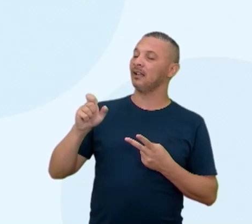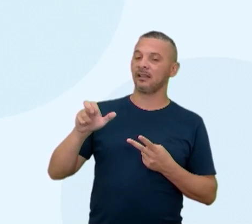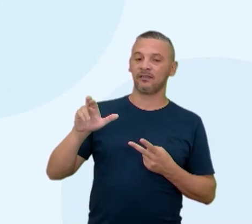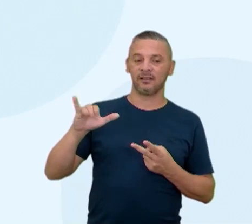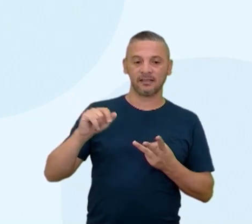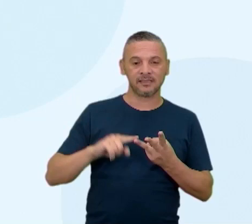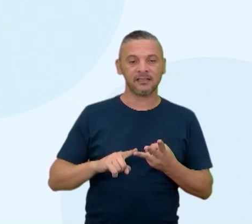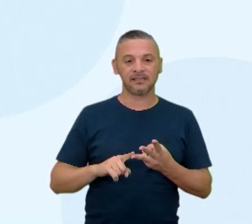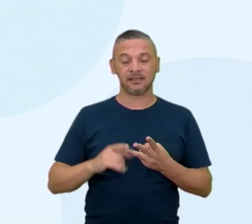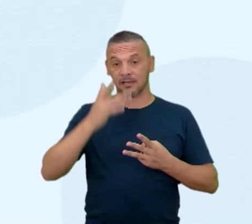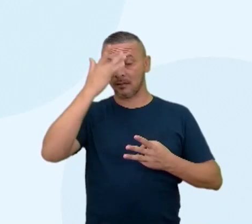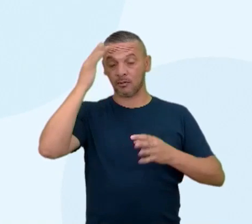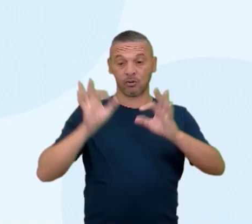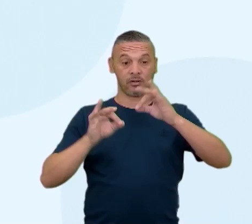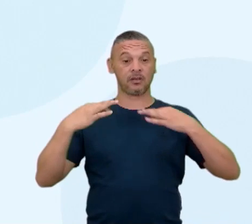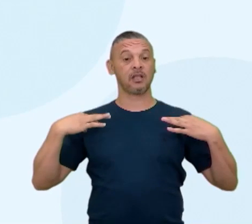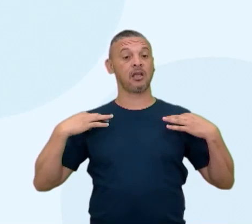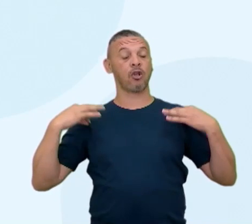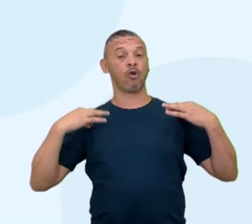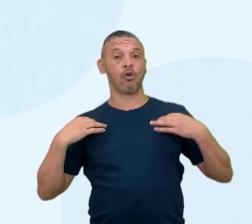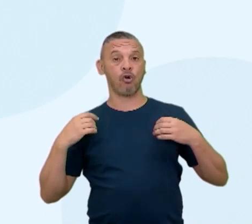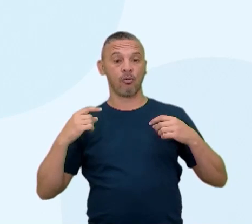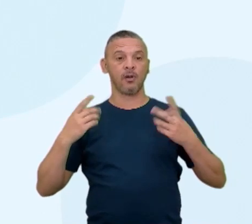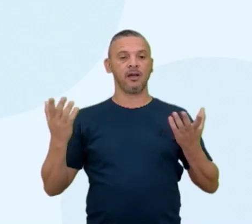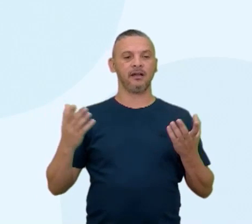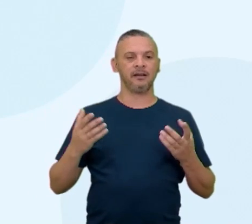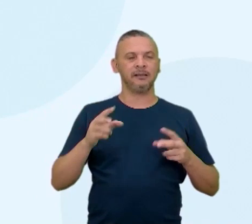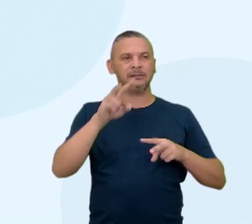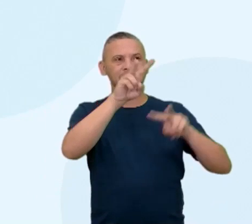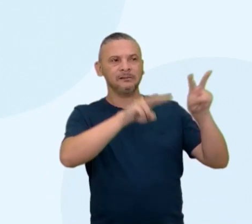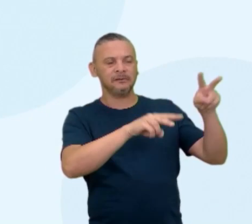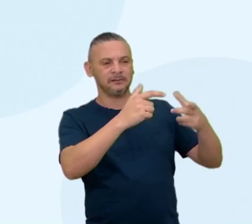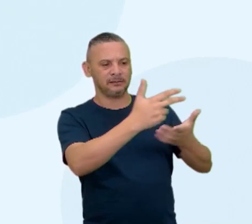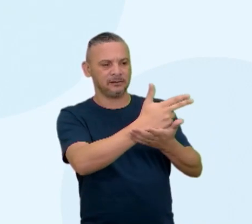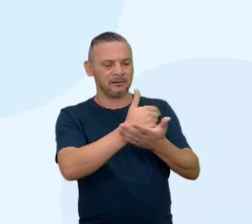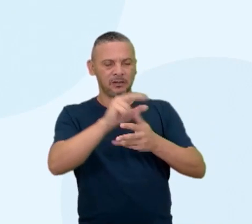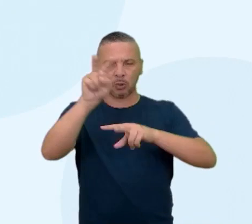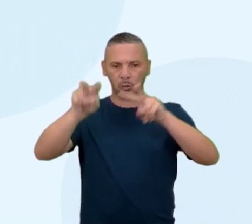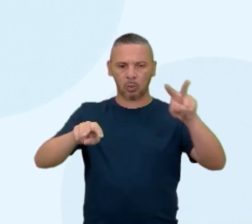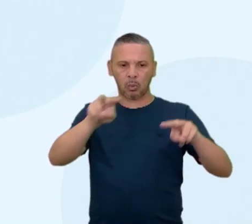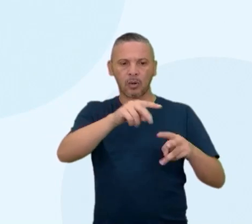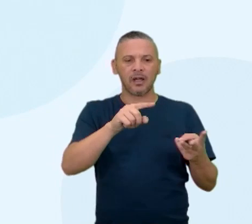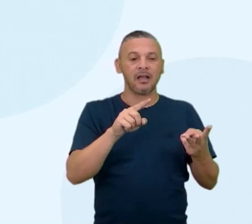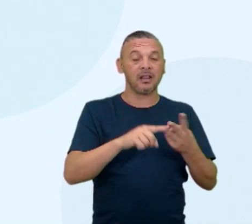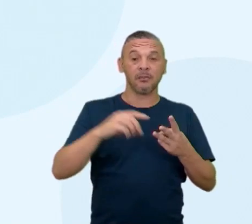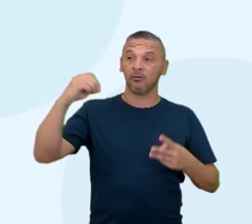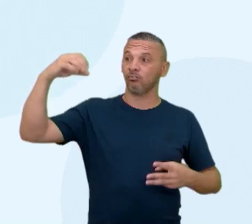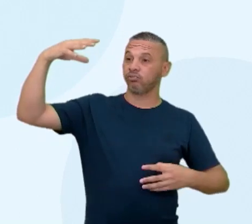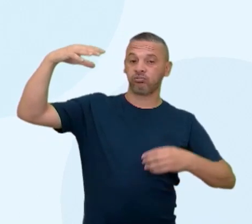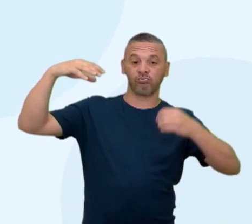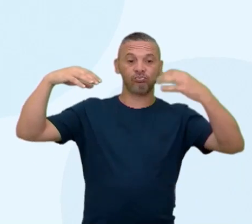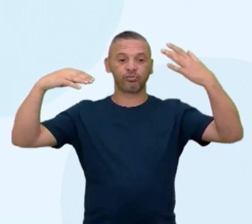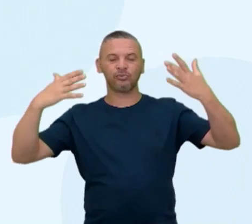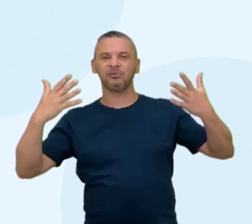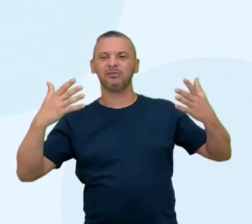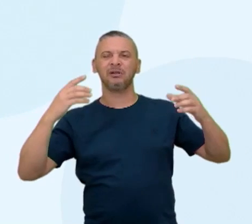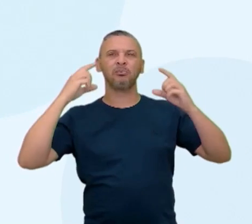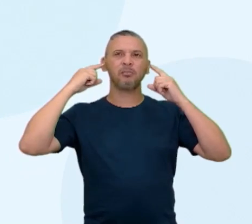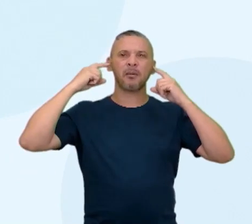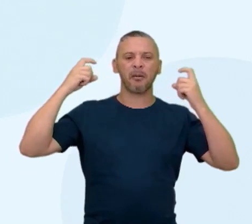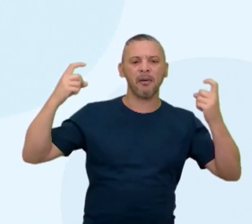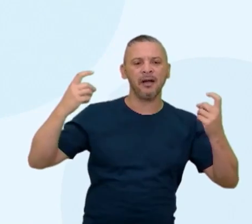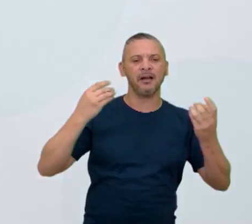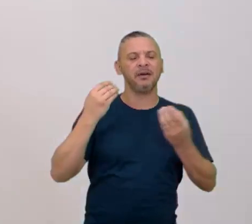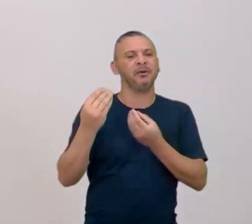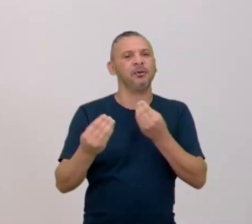cenógrafo, iluminador, sonoplasta, maquiador, produtor, diretor e até tem assessor de imprensa. Eu falei